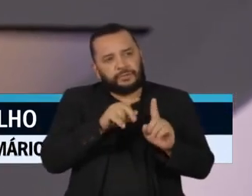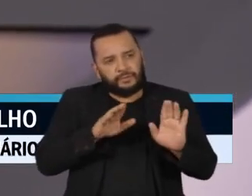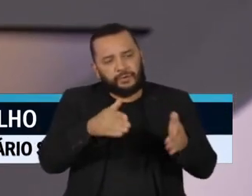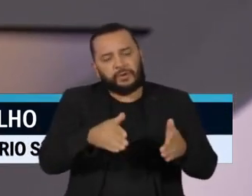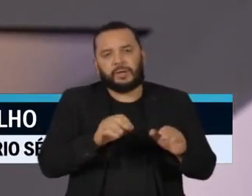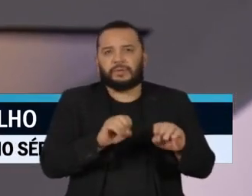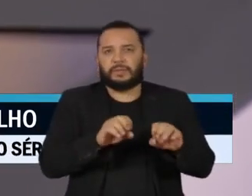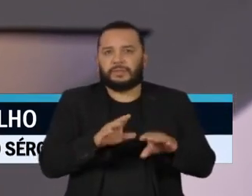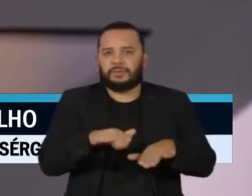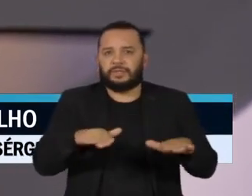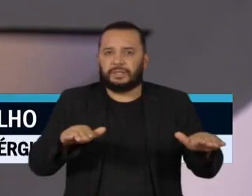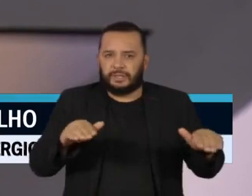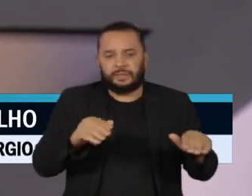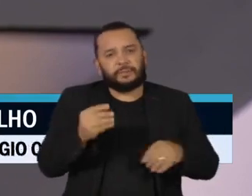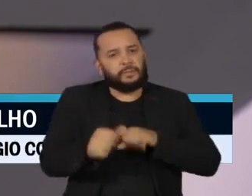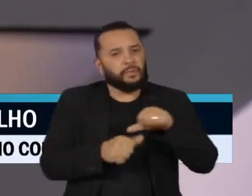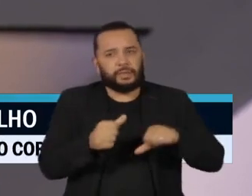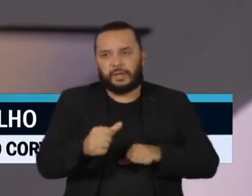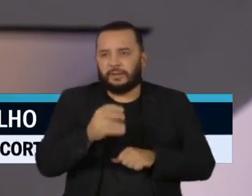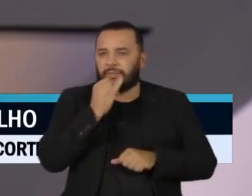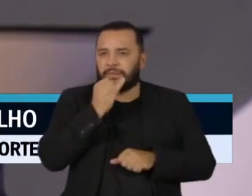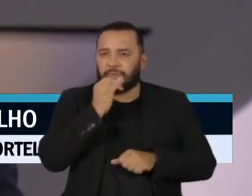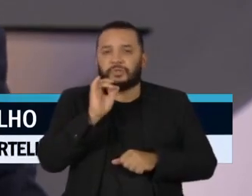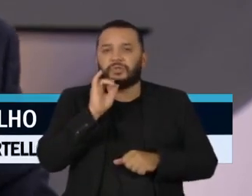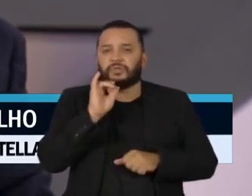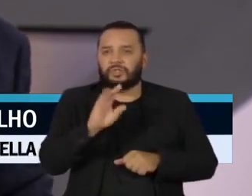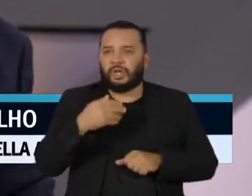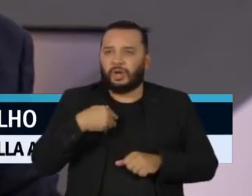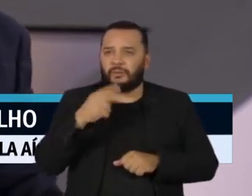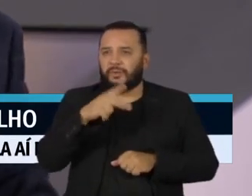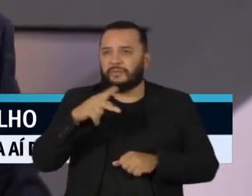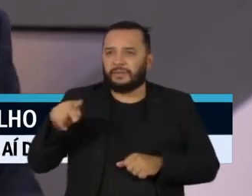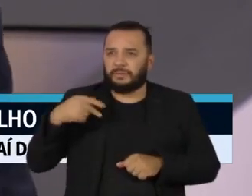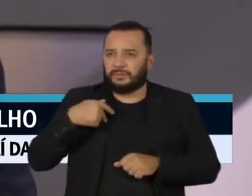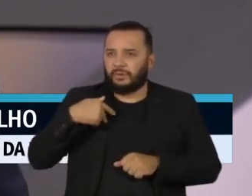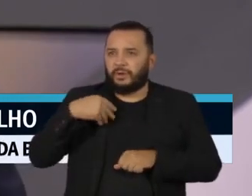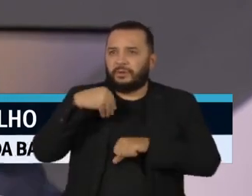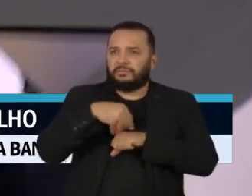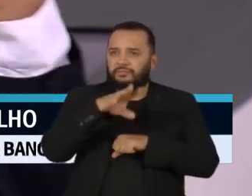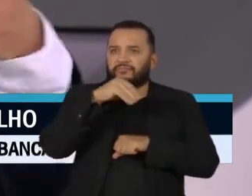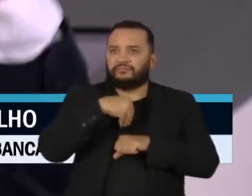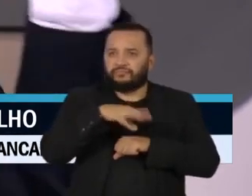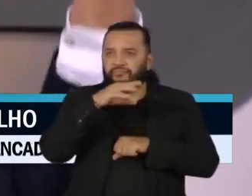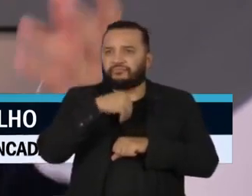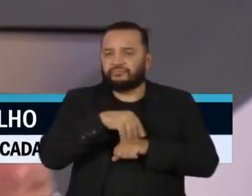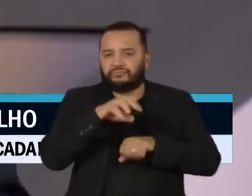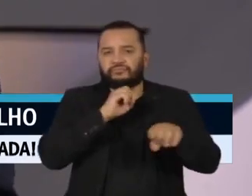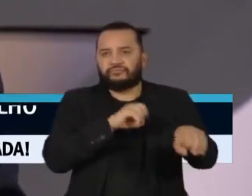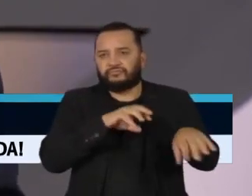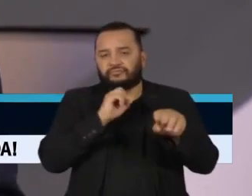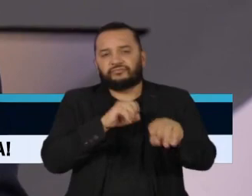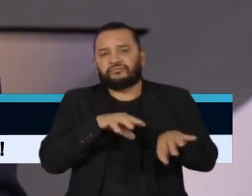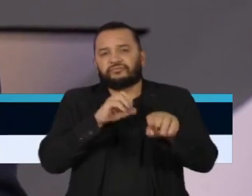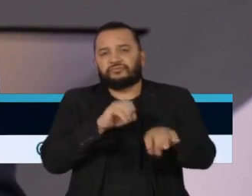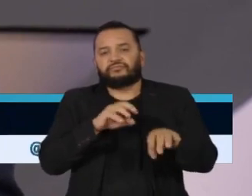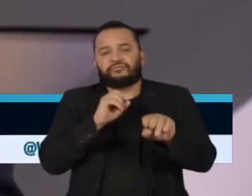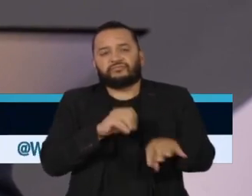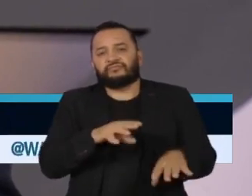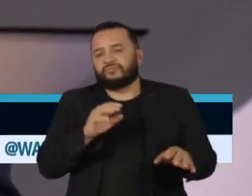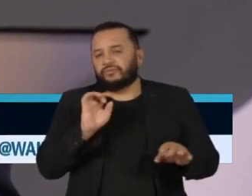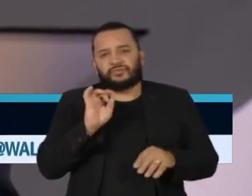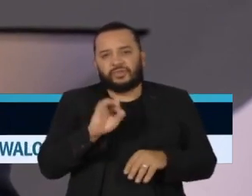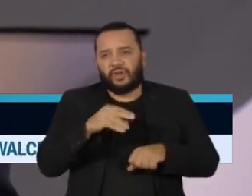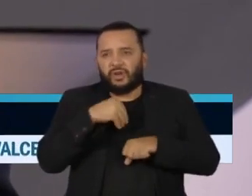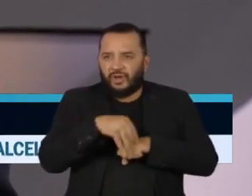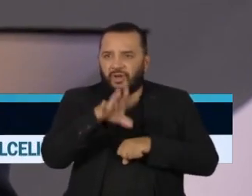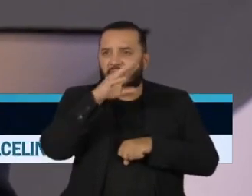foco da educação não fosse simplesmente passar conteúdos de prova, sabe? Como se fala em geral. Mas